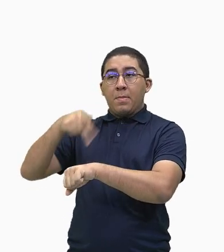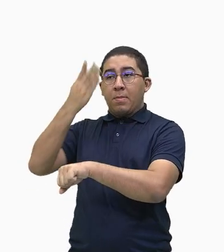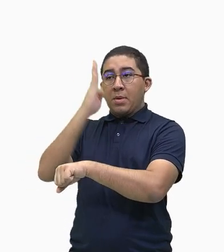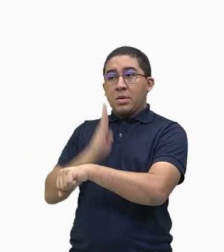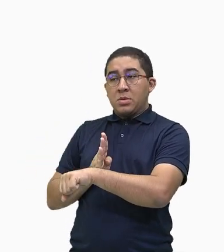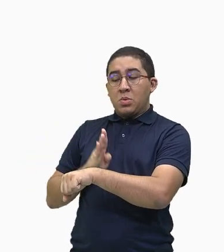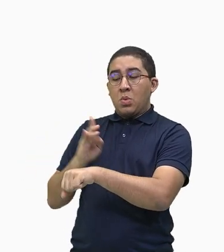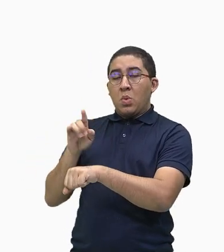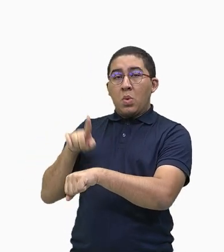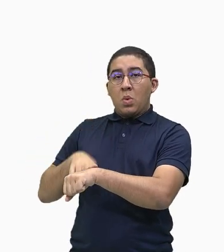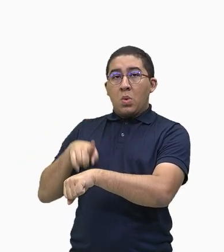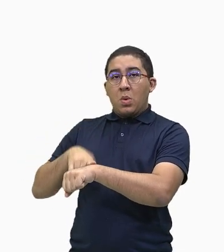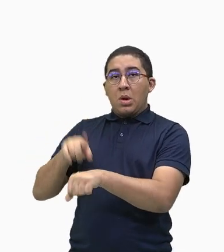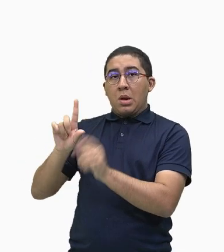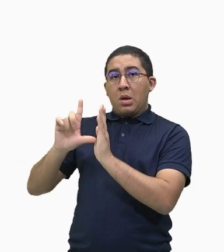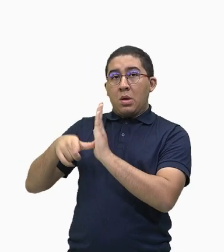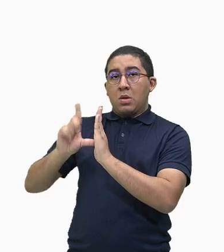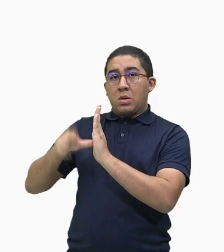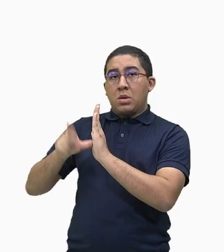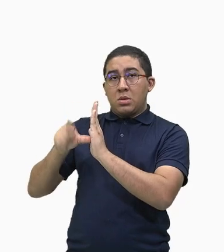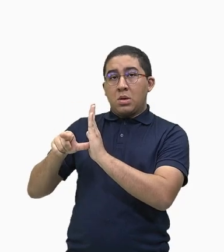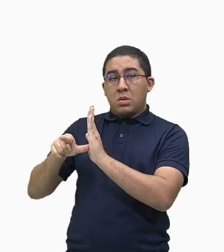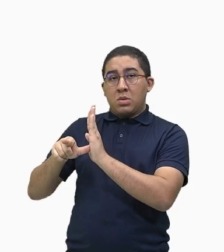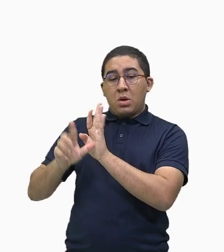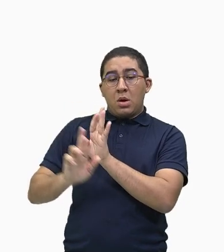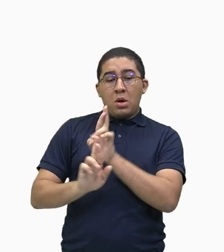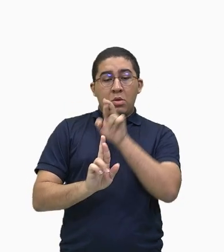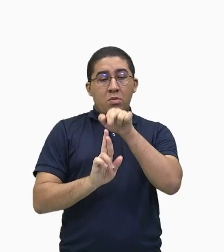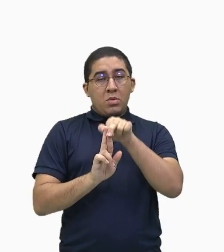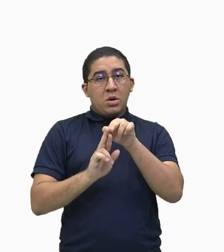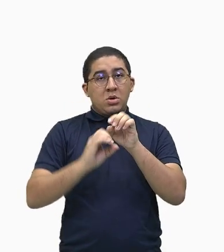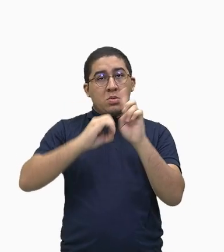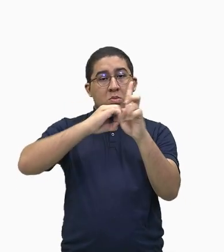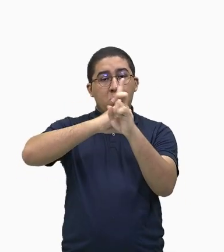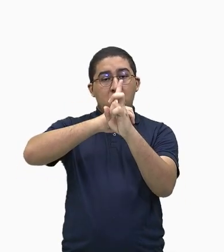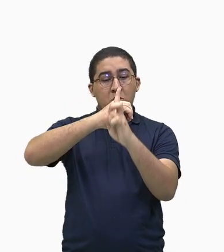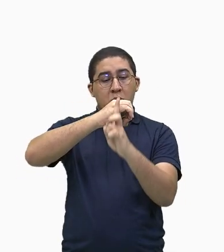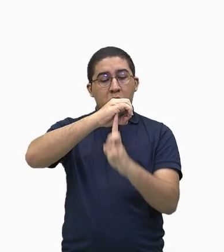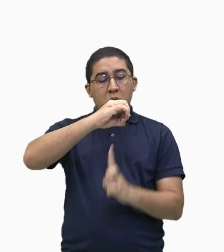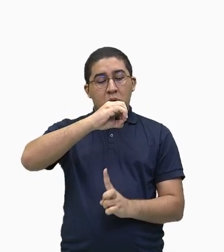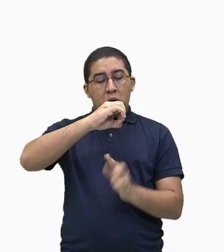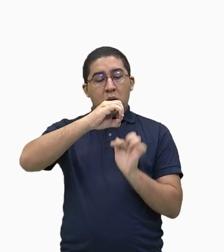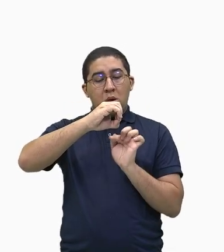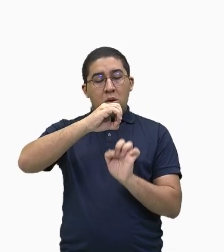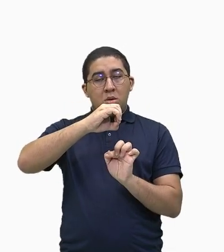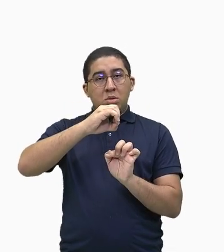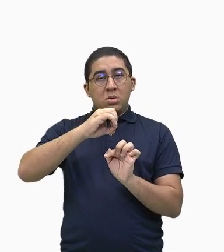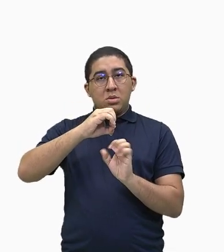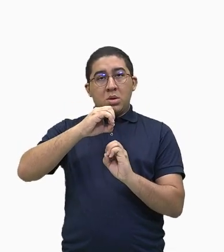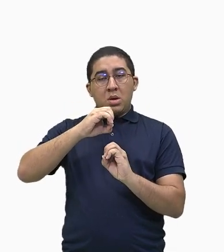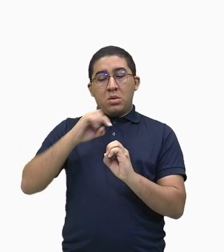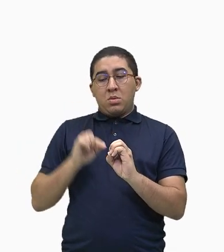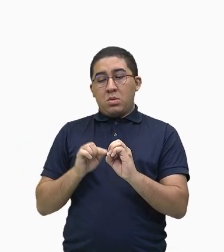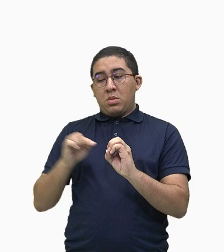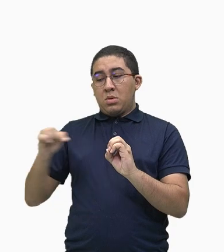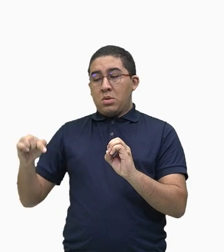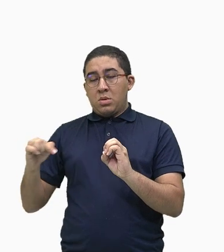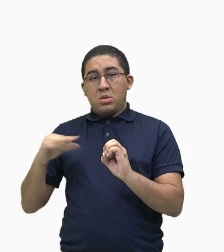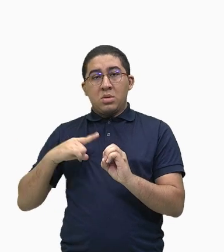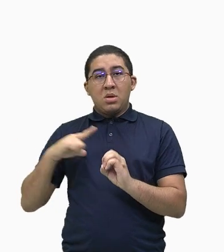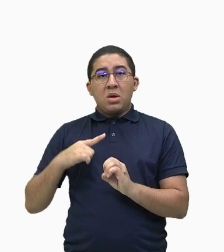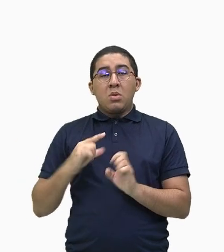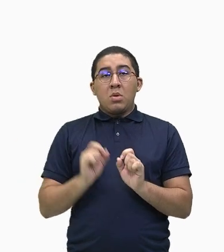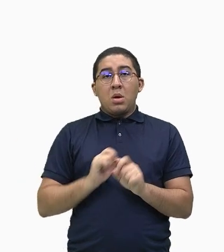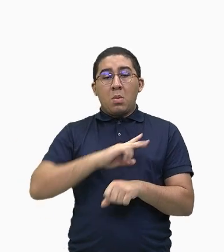de Greenwich. Então, a localização do território brasileiro é dividida em 4